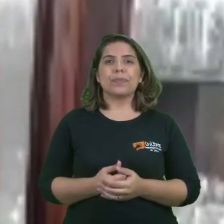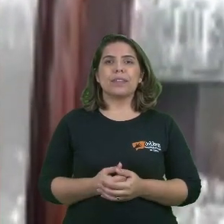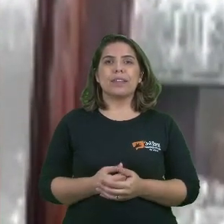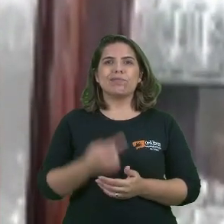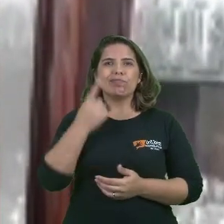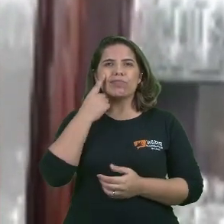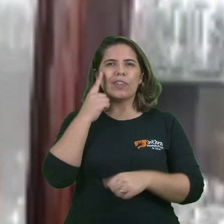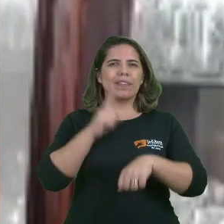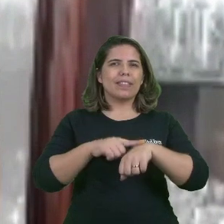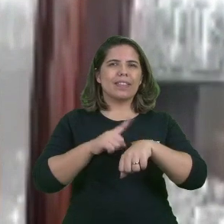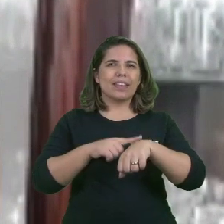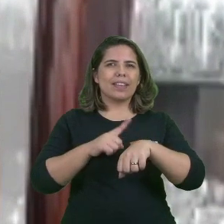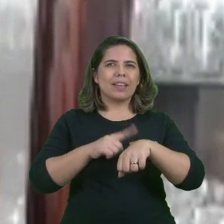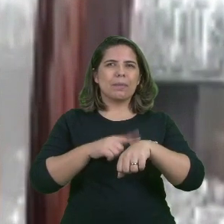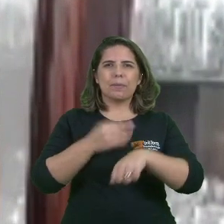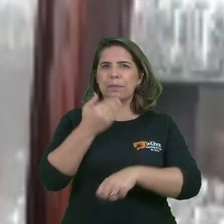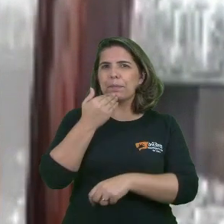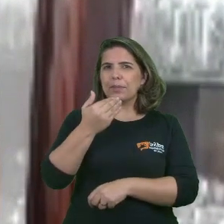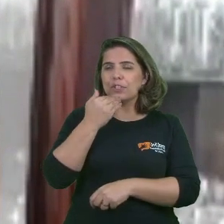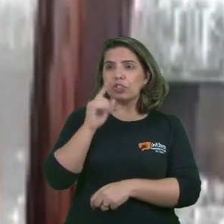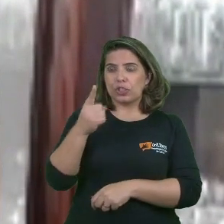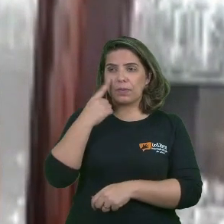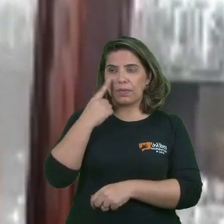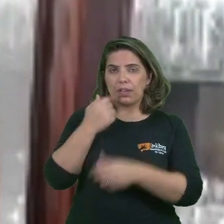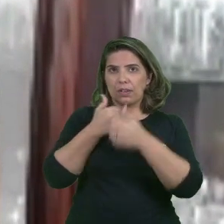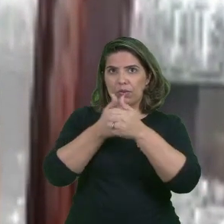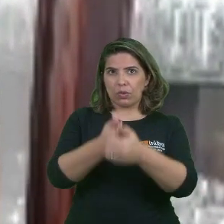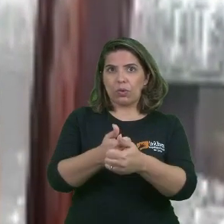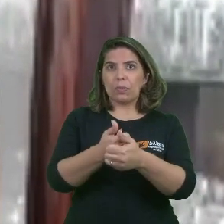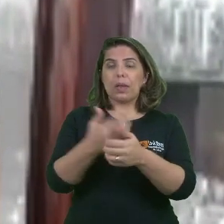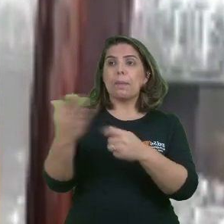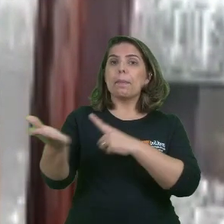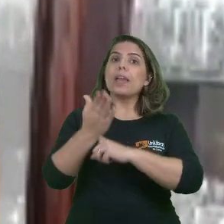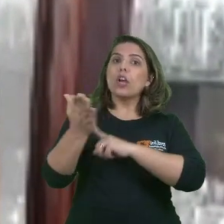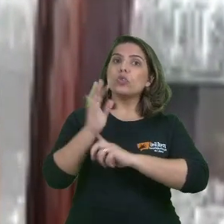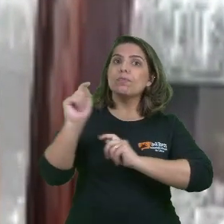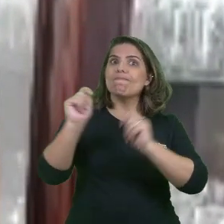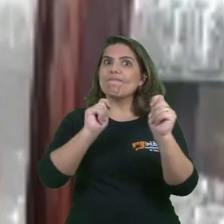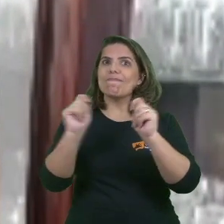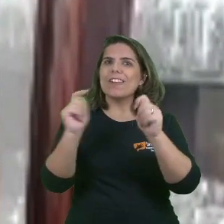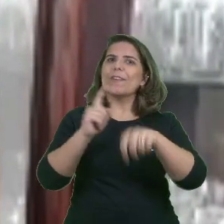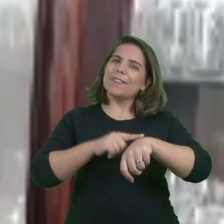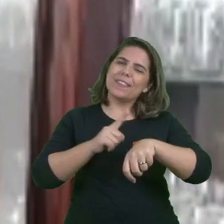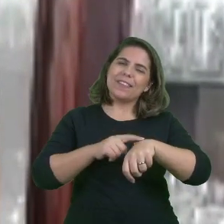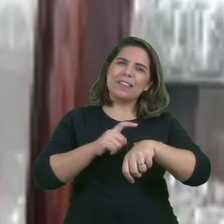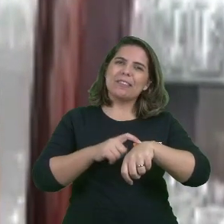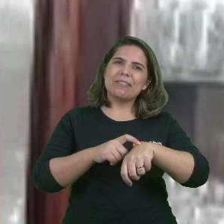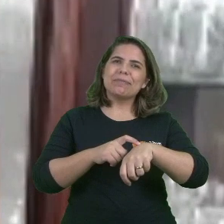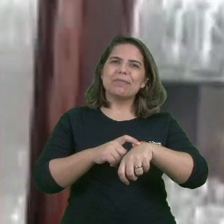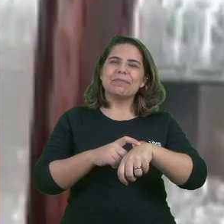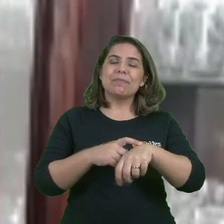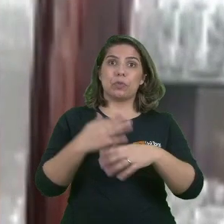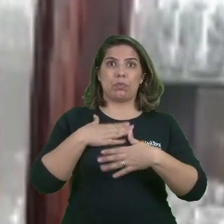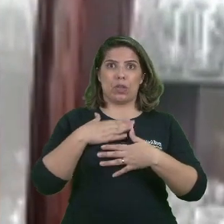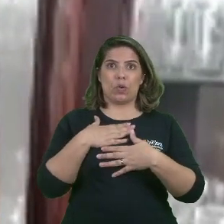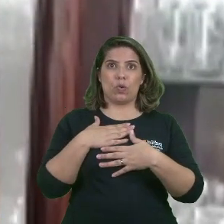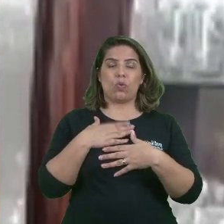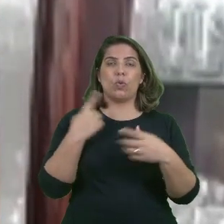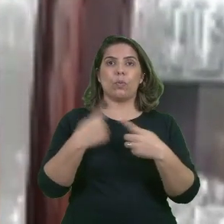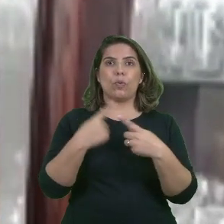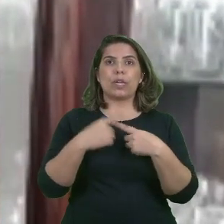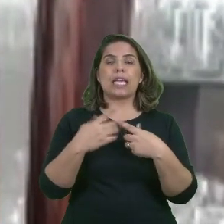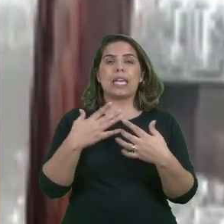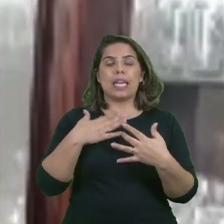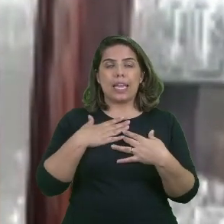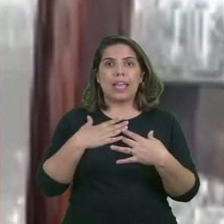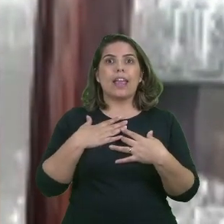um pouco do tempo que a gente tem mais ou menos ajude a controlar o tempo meu porque